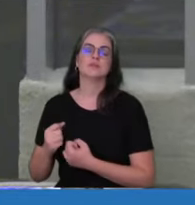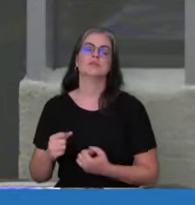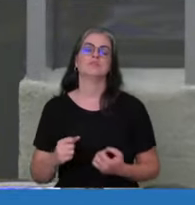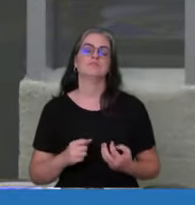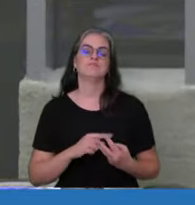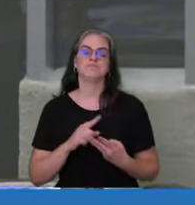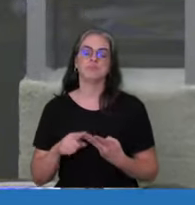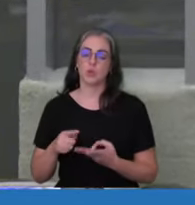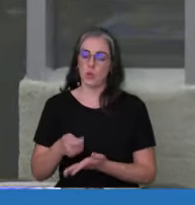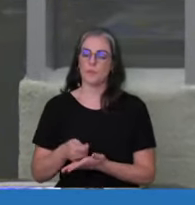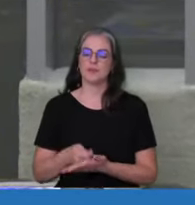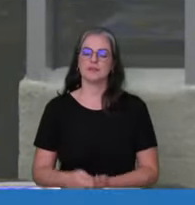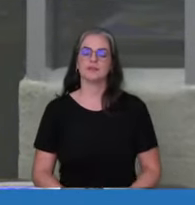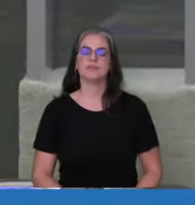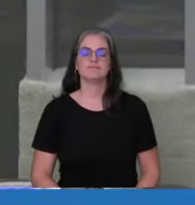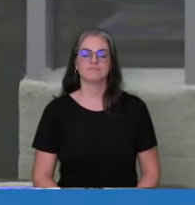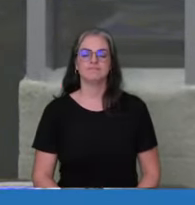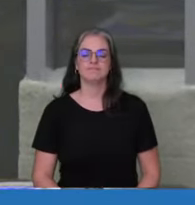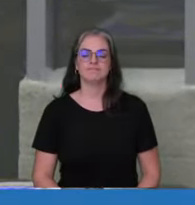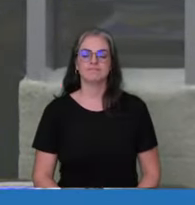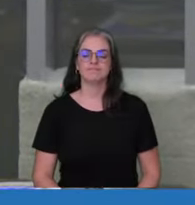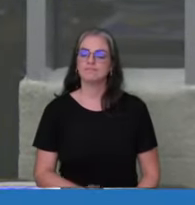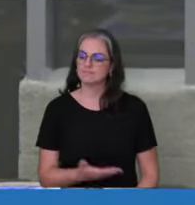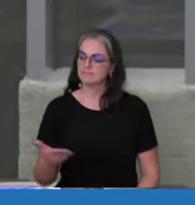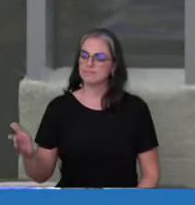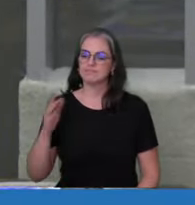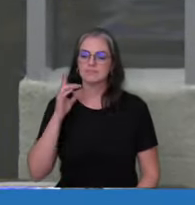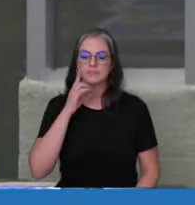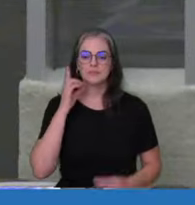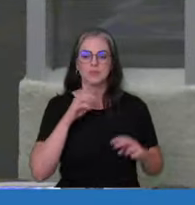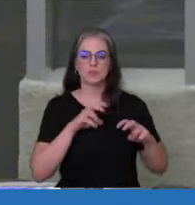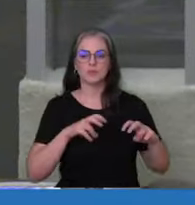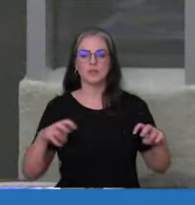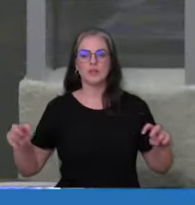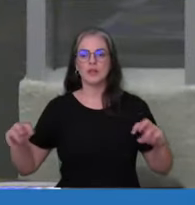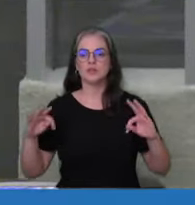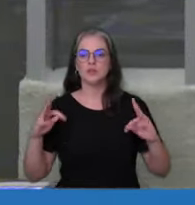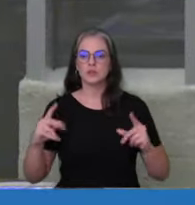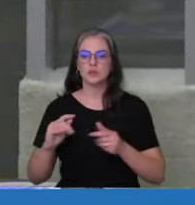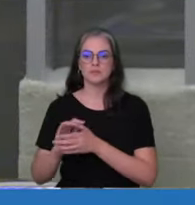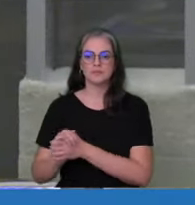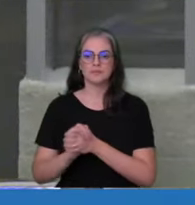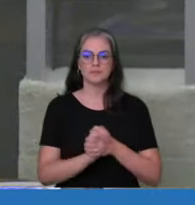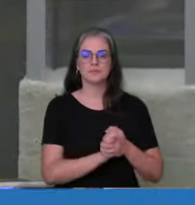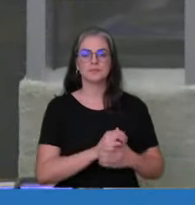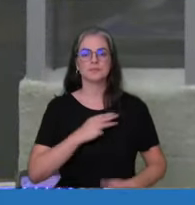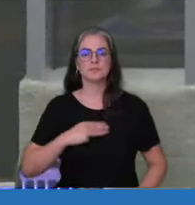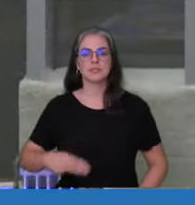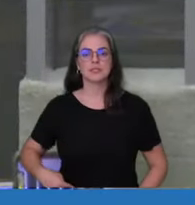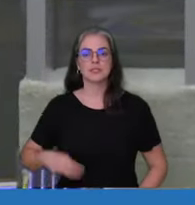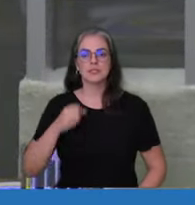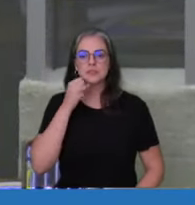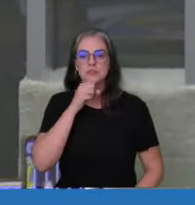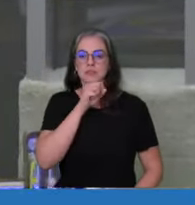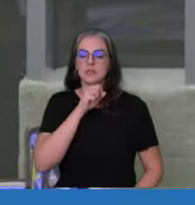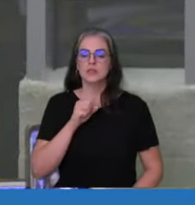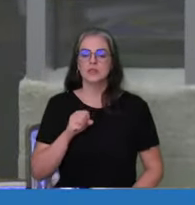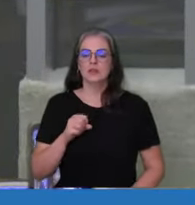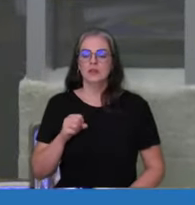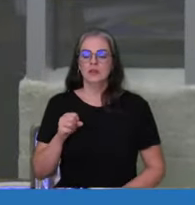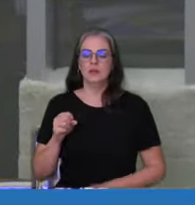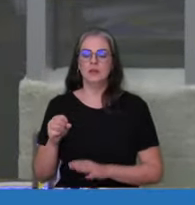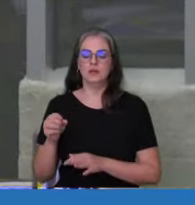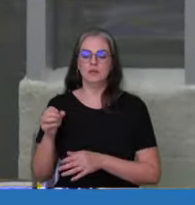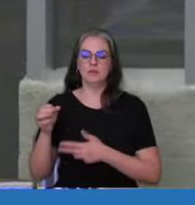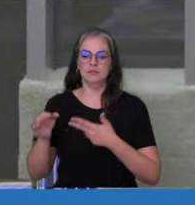Cumprimento Talíria, nossas colegas deputadas que estão à mesa, deputada Erundina, ministro Silvio Almeida, o Poder Judiciário aqui